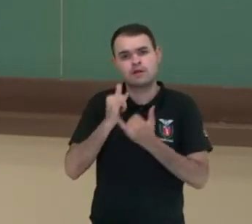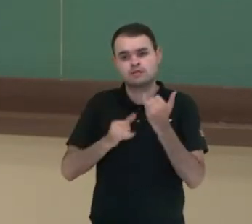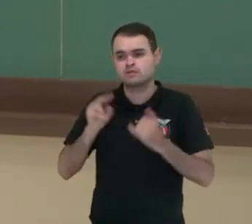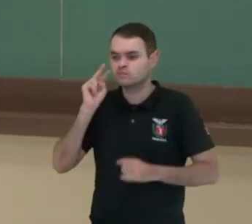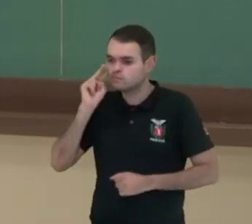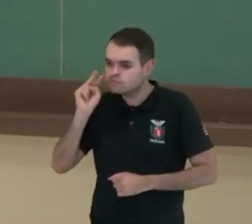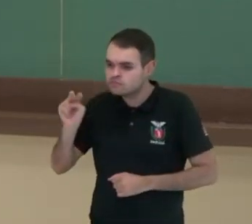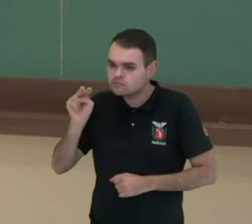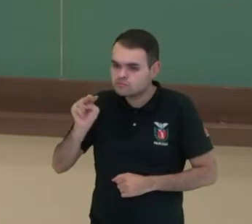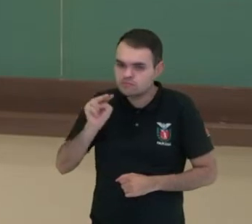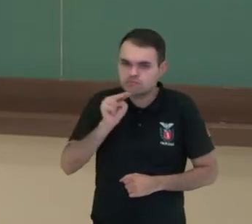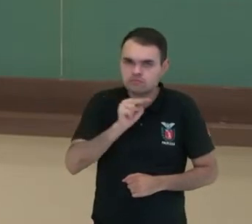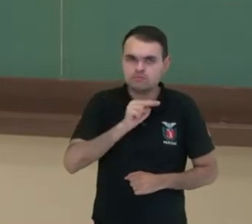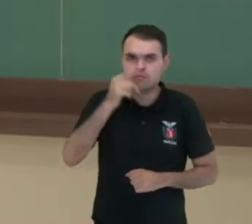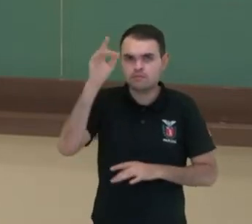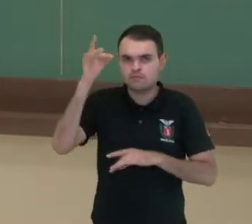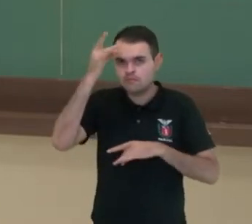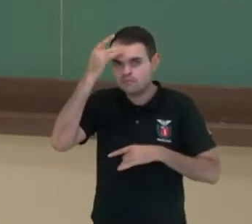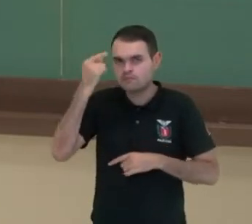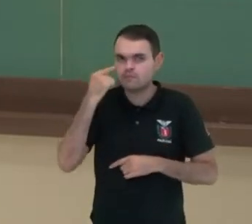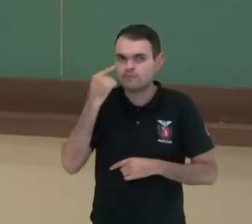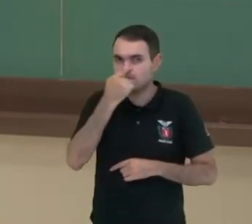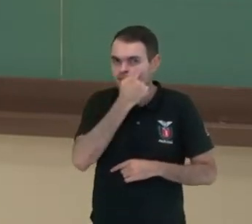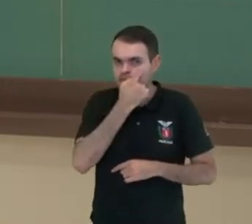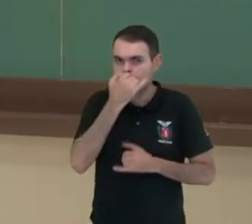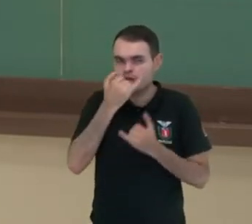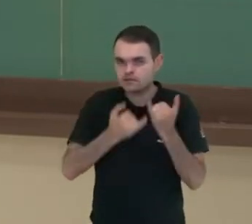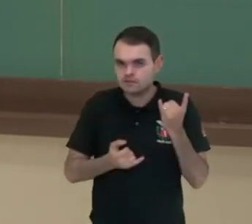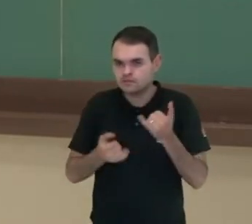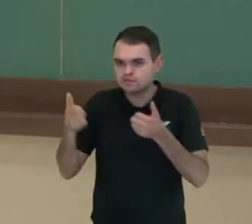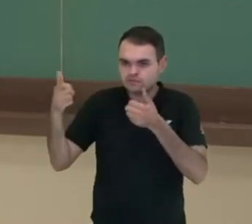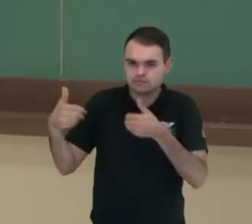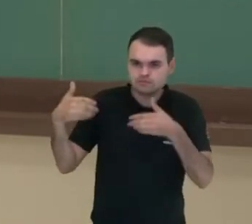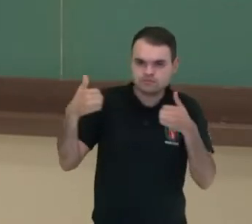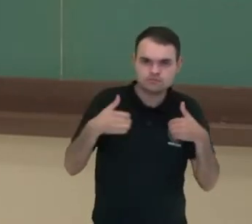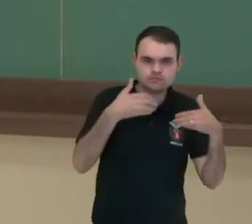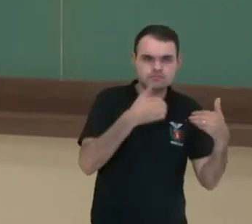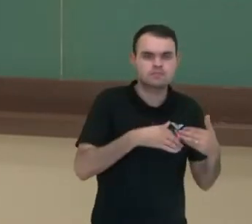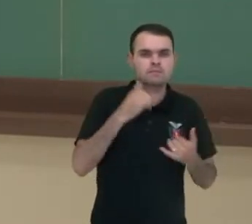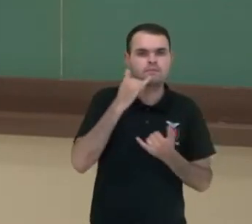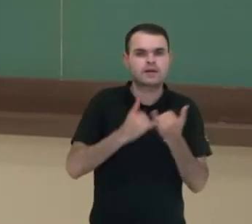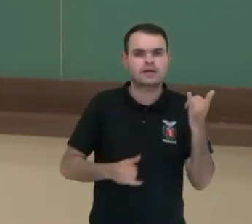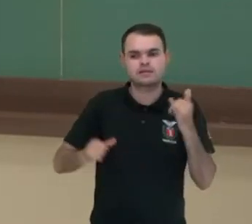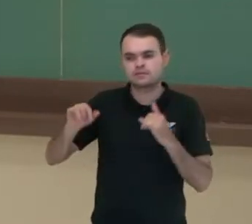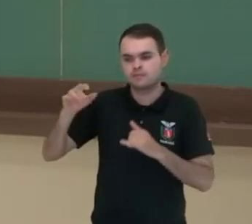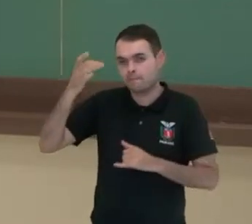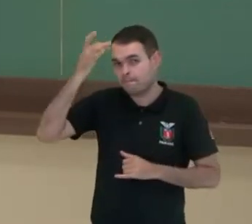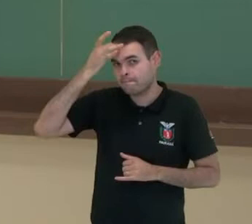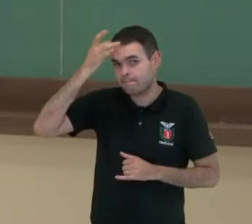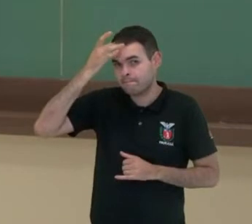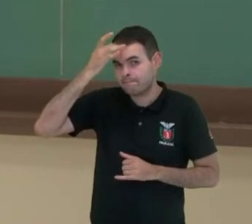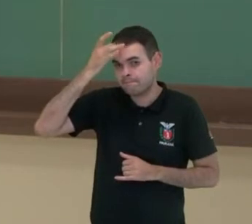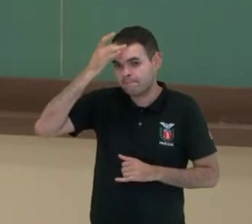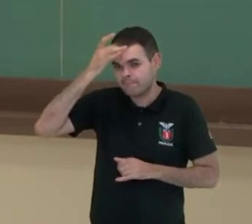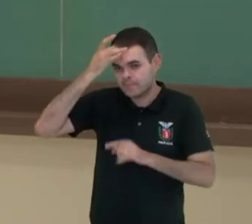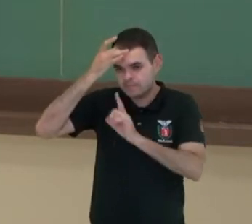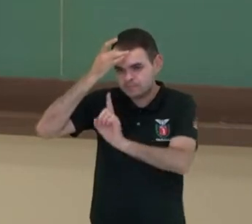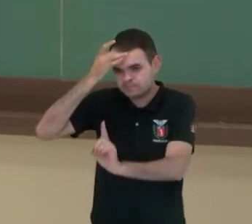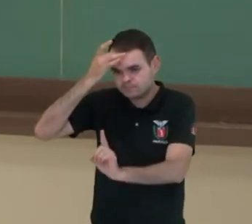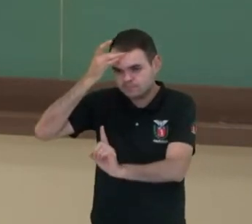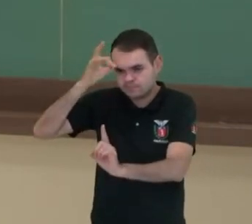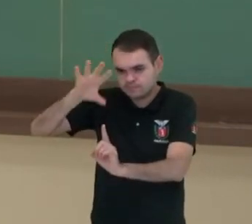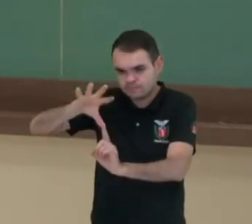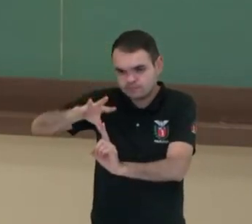fatos pelos olhos do personagem. Olha que interessante. Então, como se ele entrasse na mente, digamos assim,